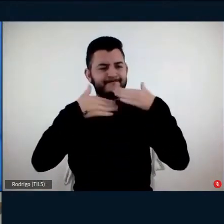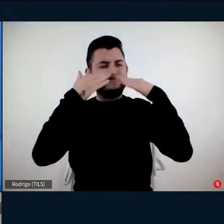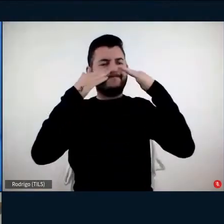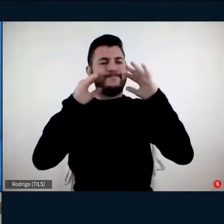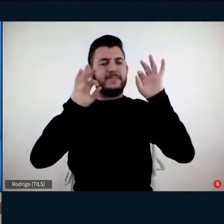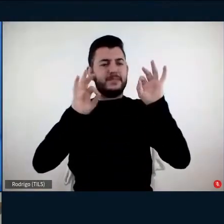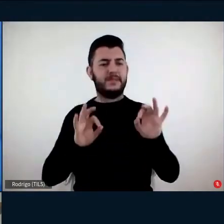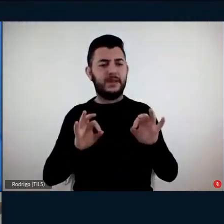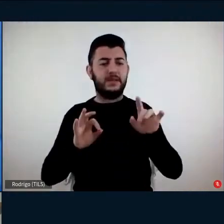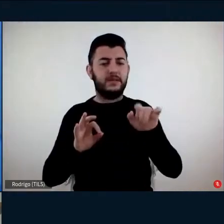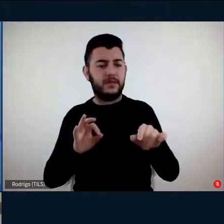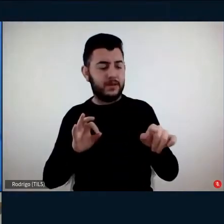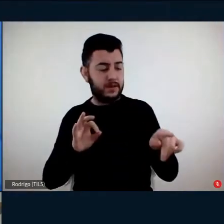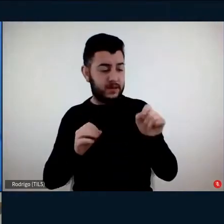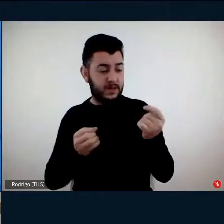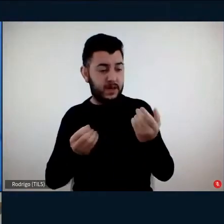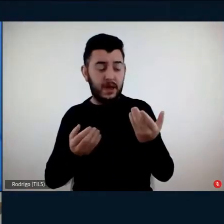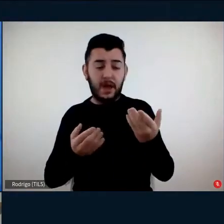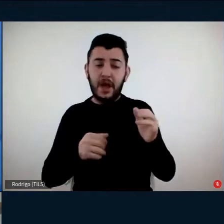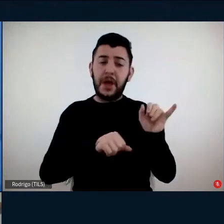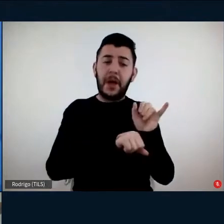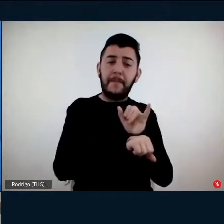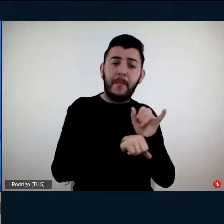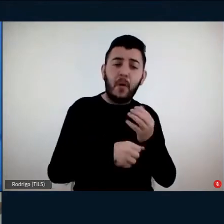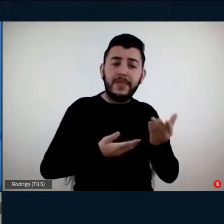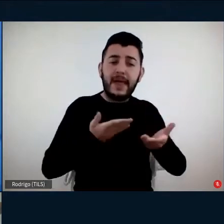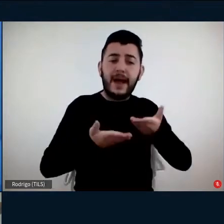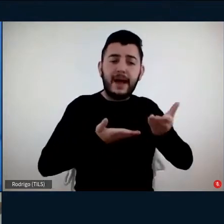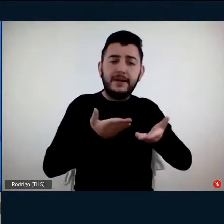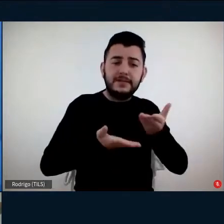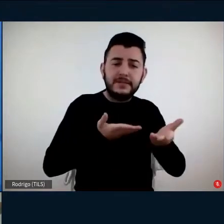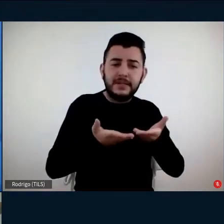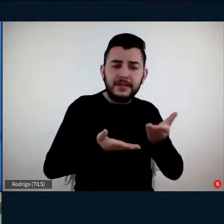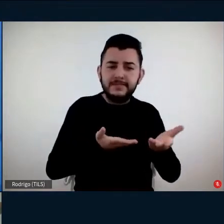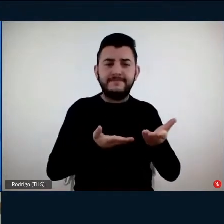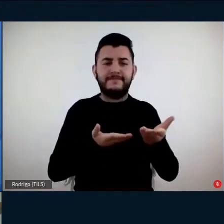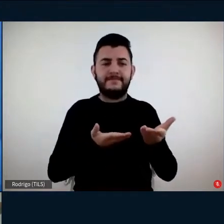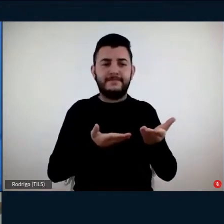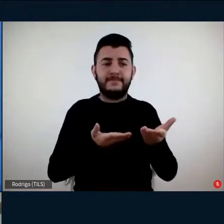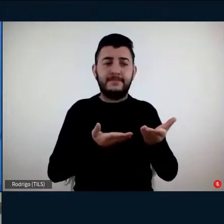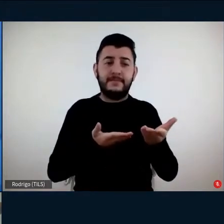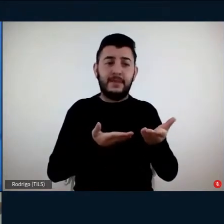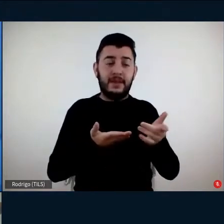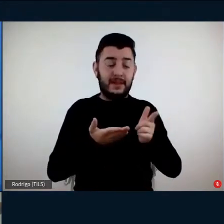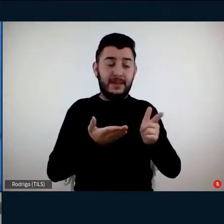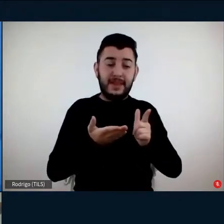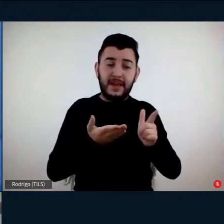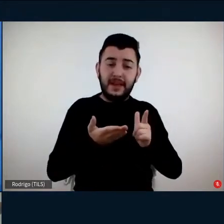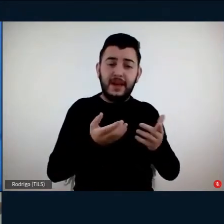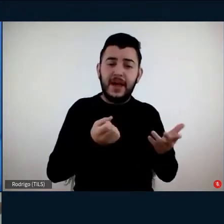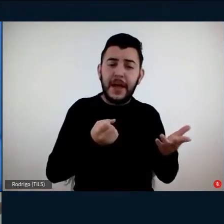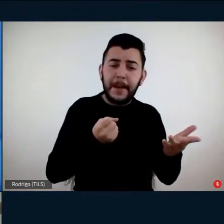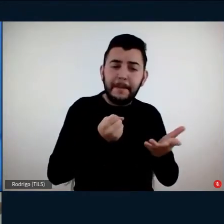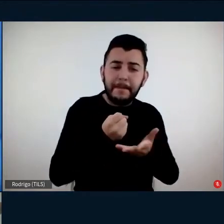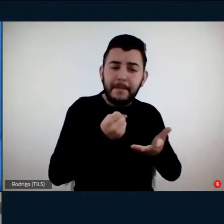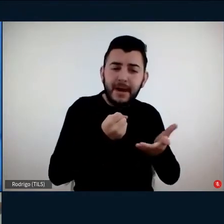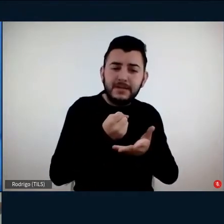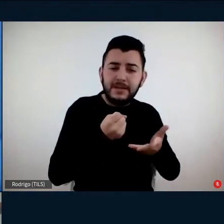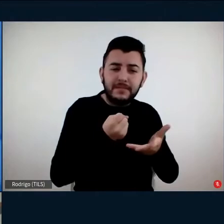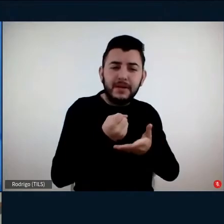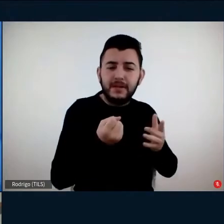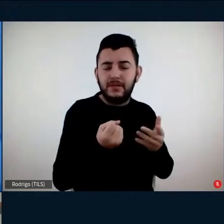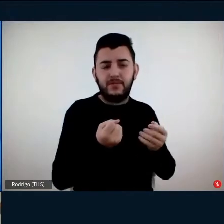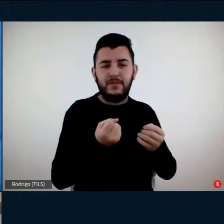a abordagem que talvez traga mais embasamento para essa formação